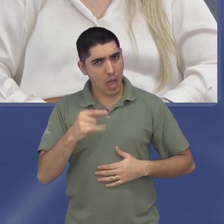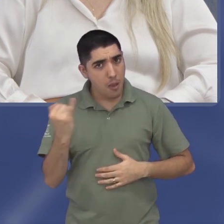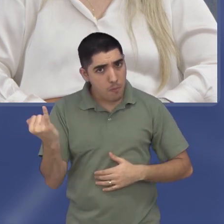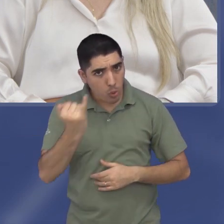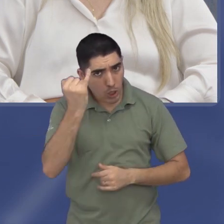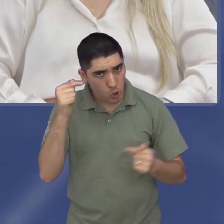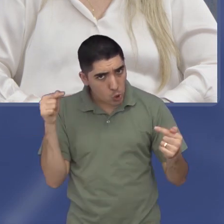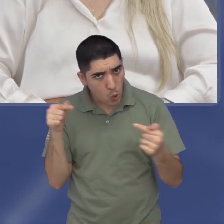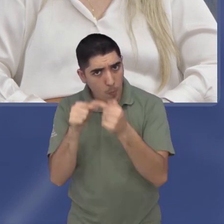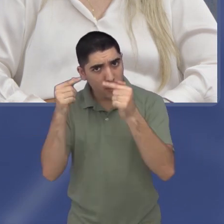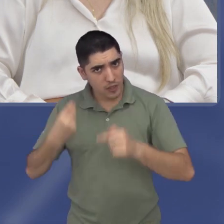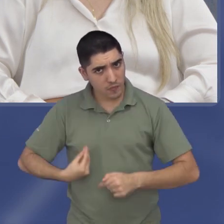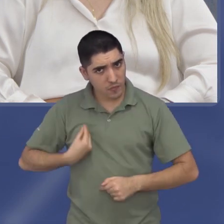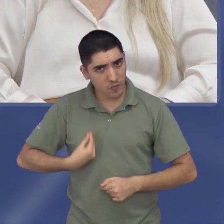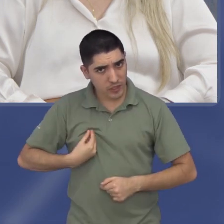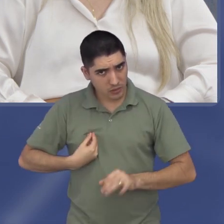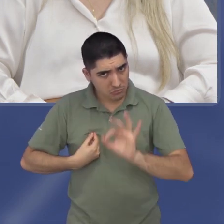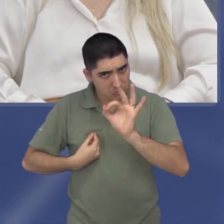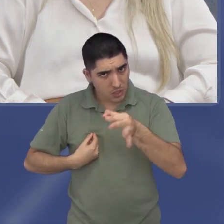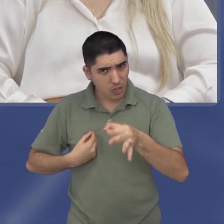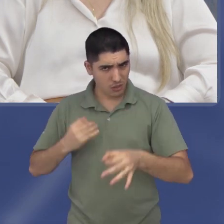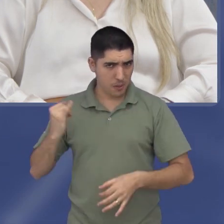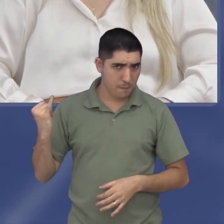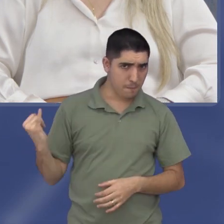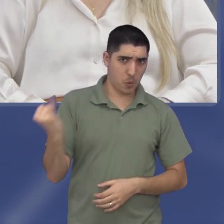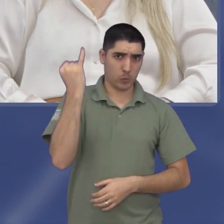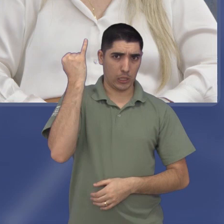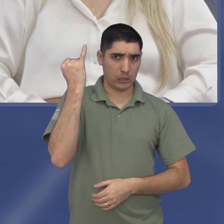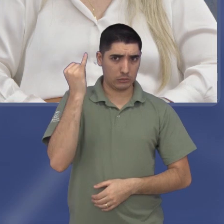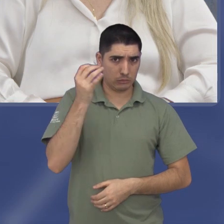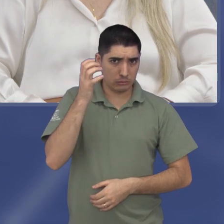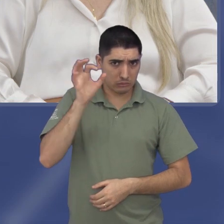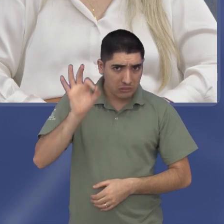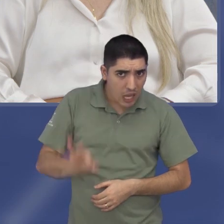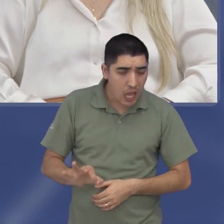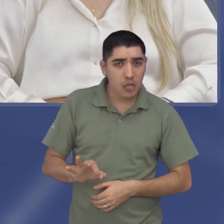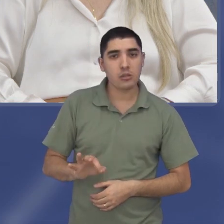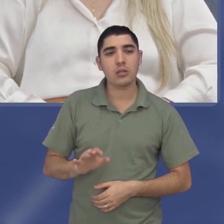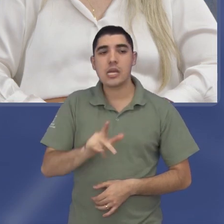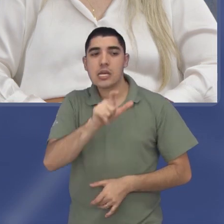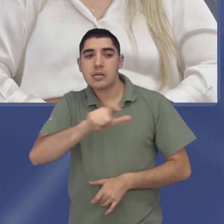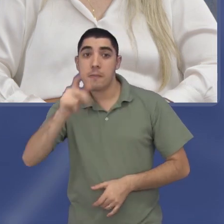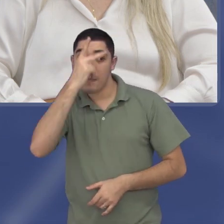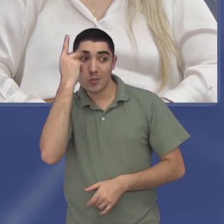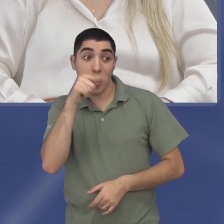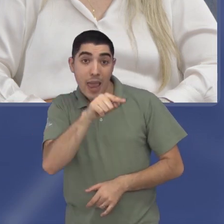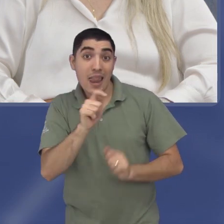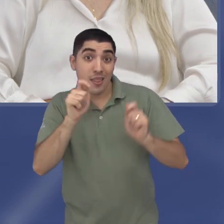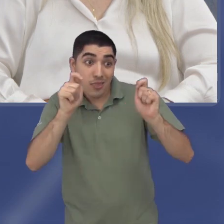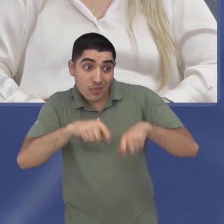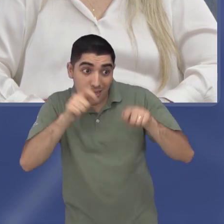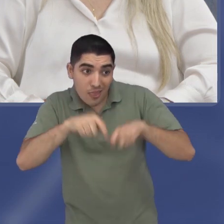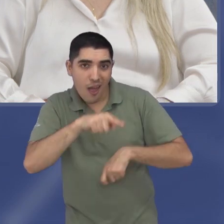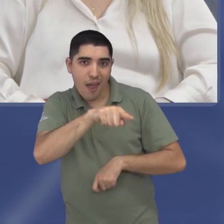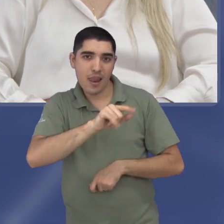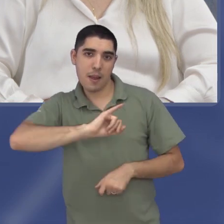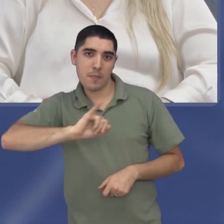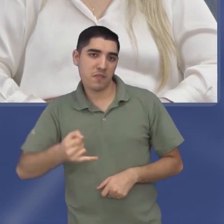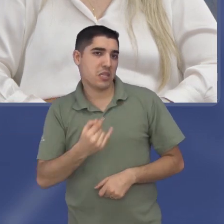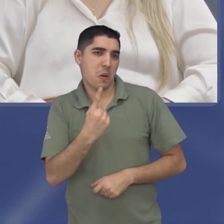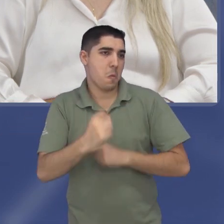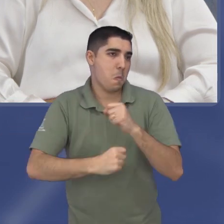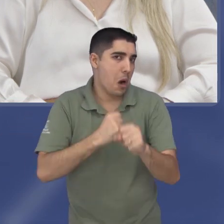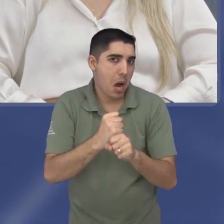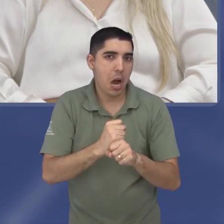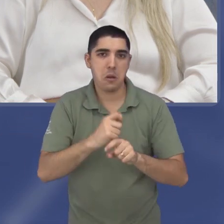qualidade de vida? De fato, é importante aqueles que podem, reforçando mais uma vez, tirar esse tempinho,